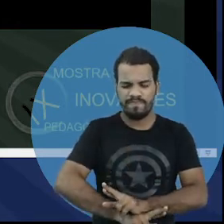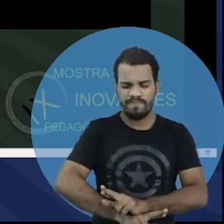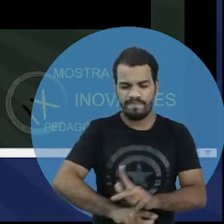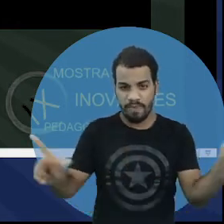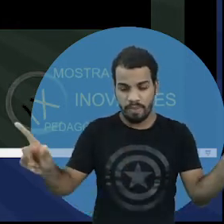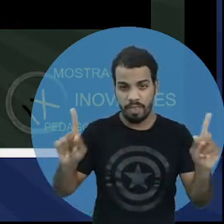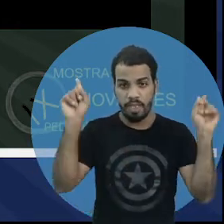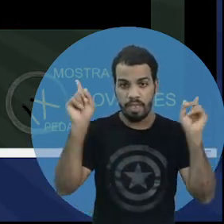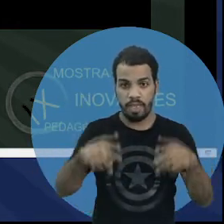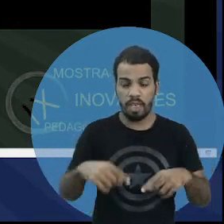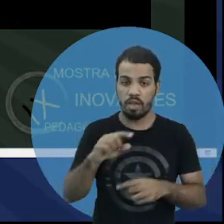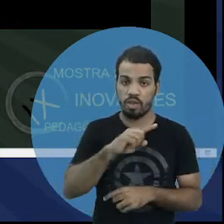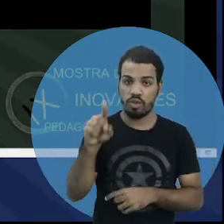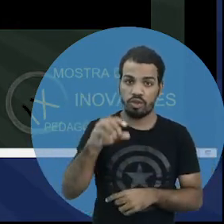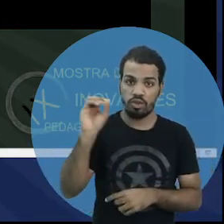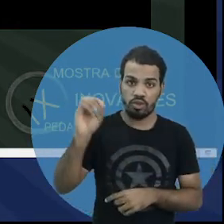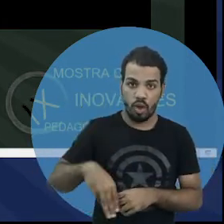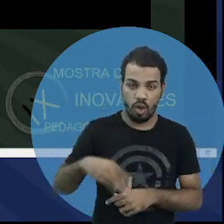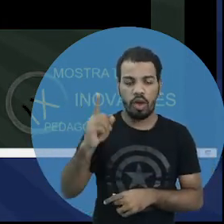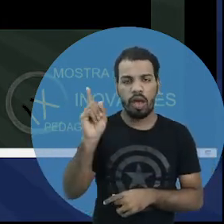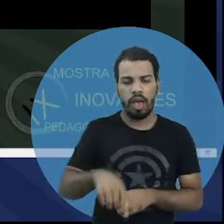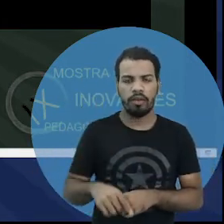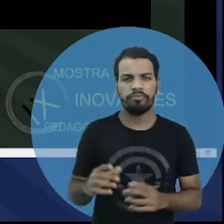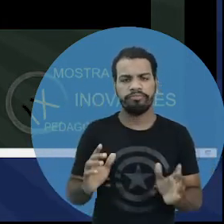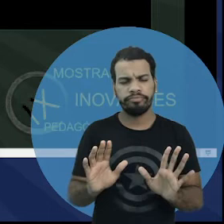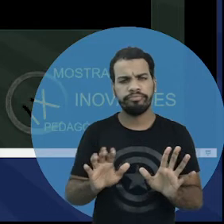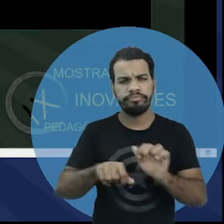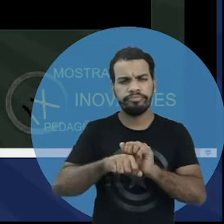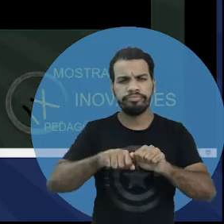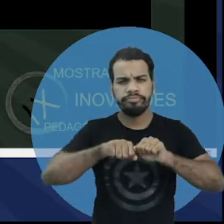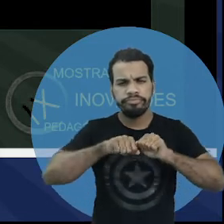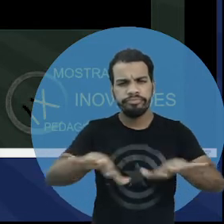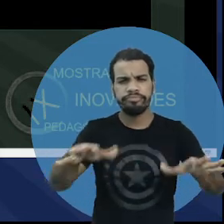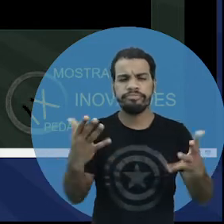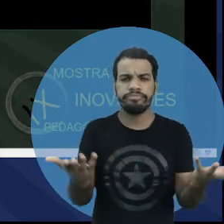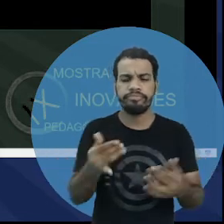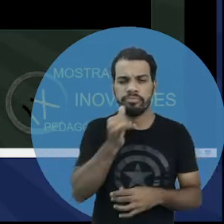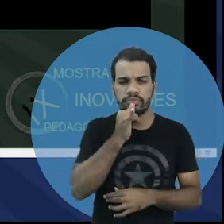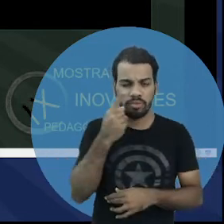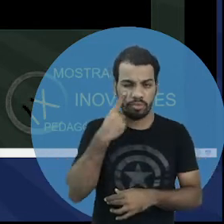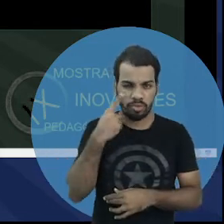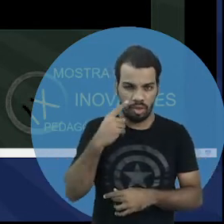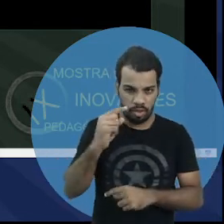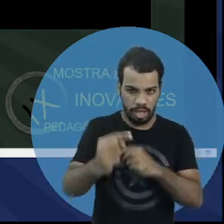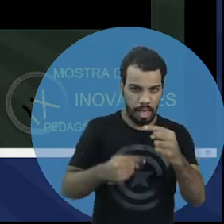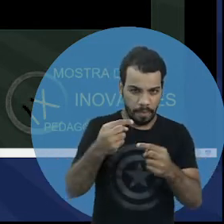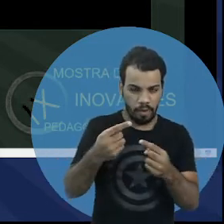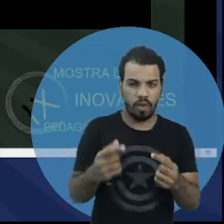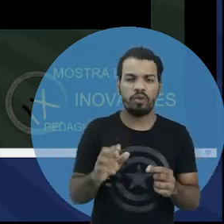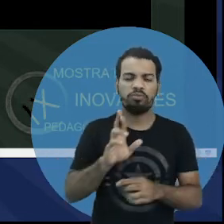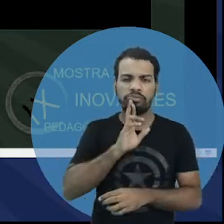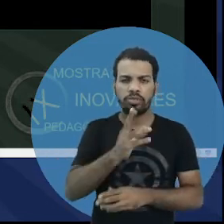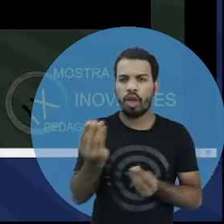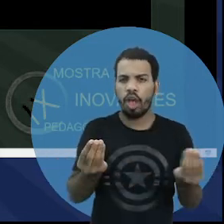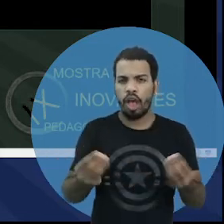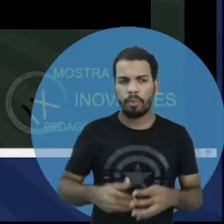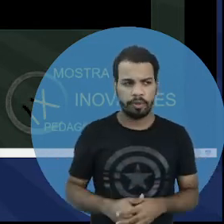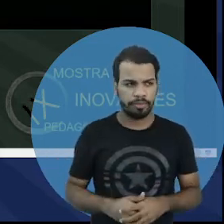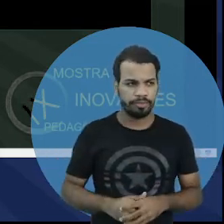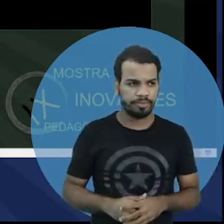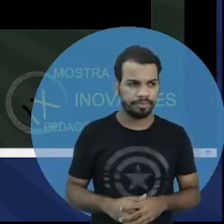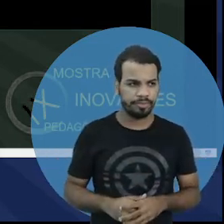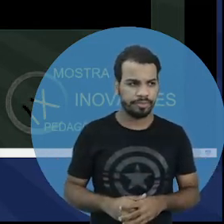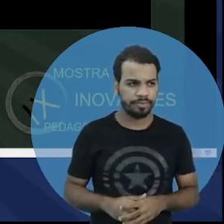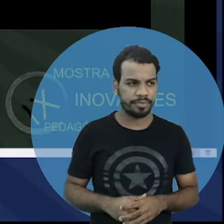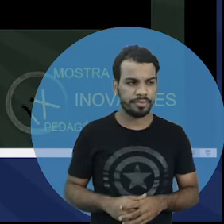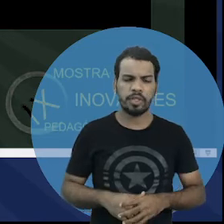torna o Meet e o Zoom um pouco gamificado. Um pouco não, muito gamificado. A gente vai ver um pouquinho depois nos resultados. E esse